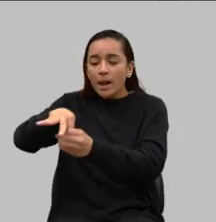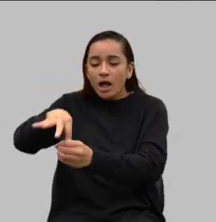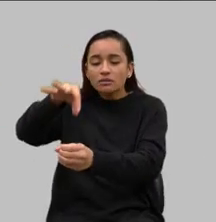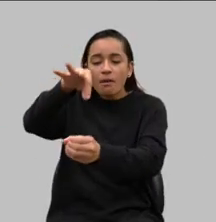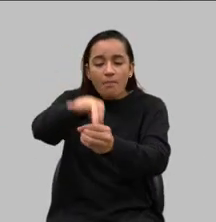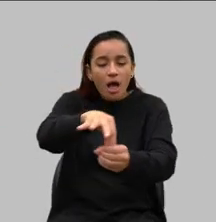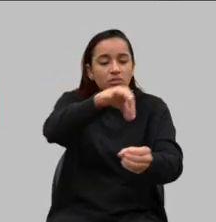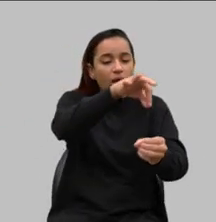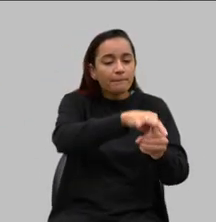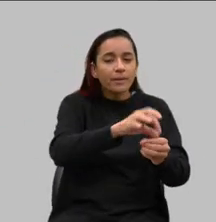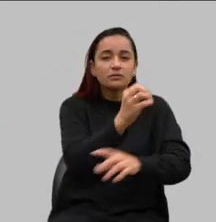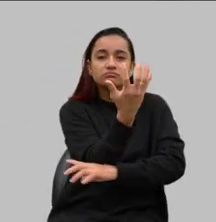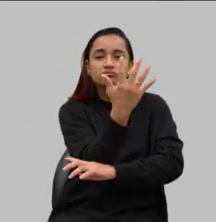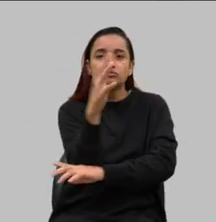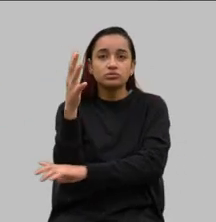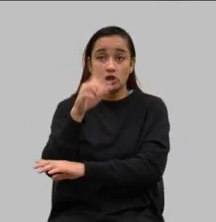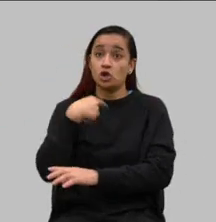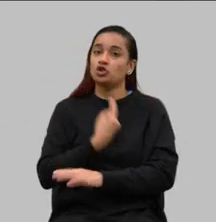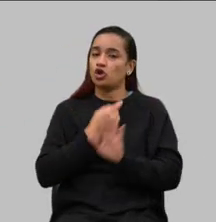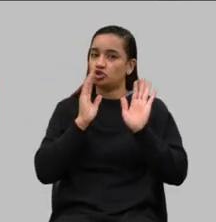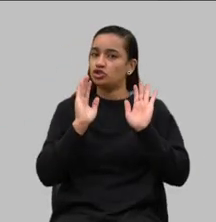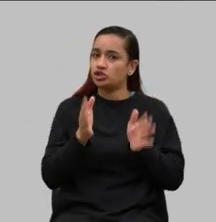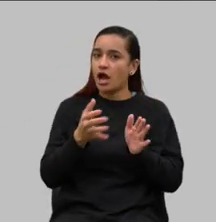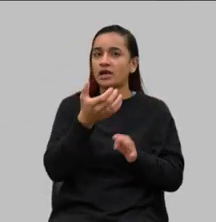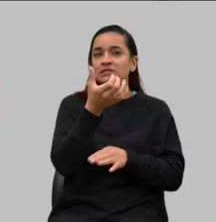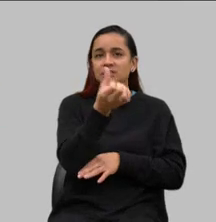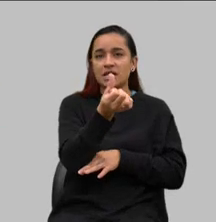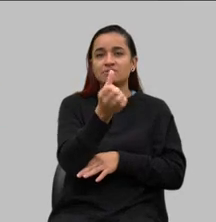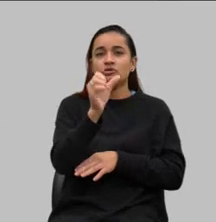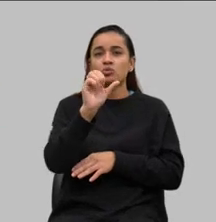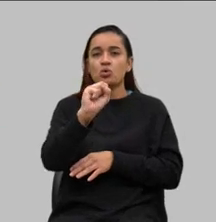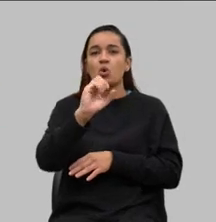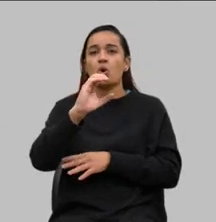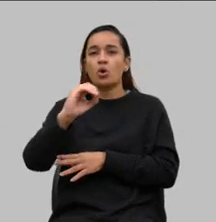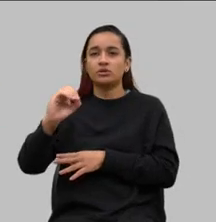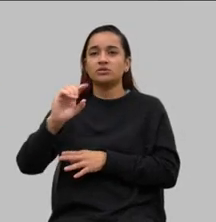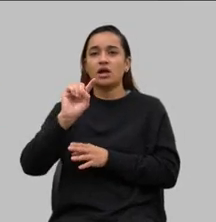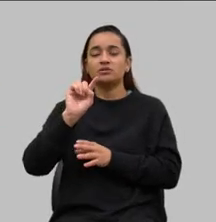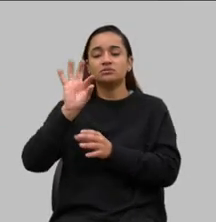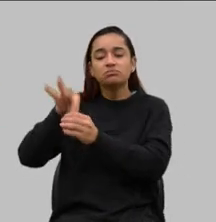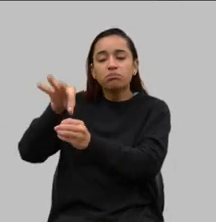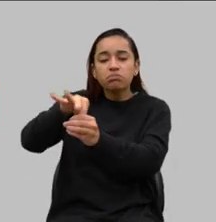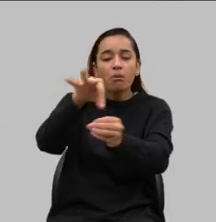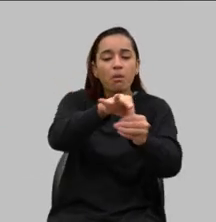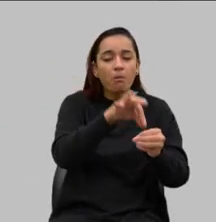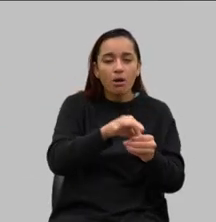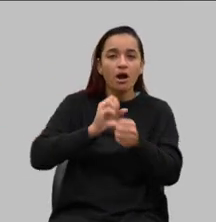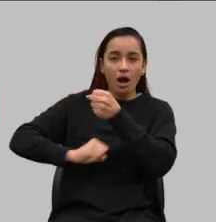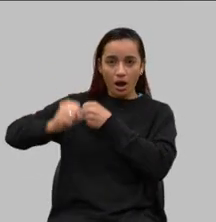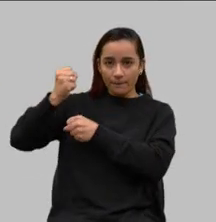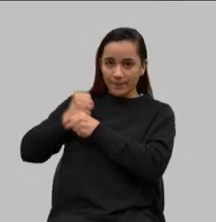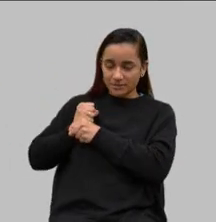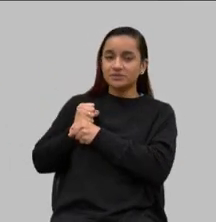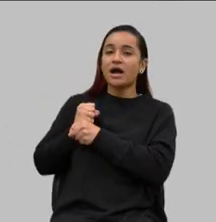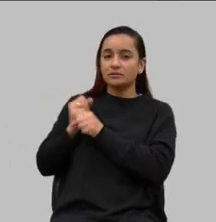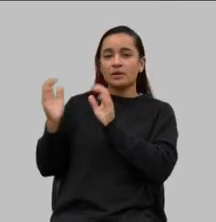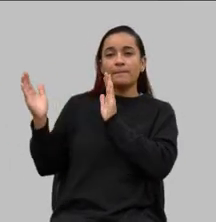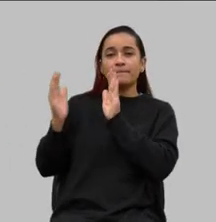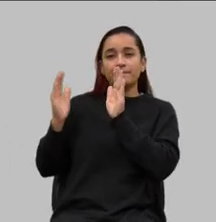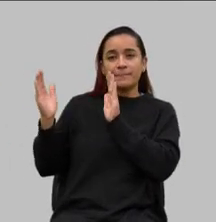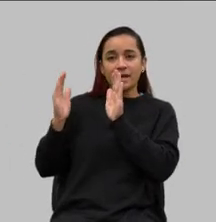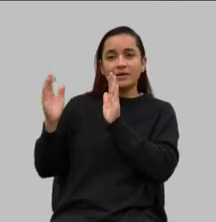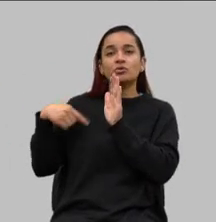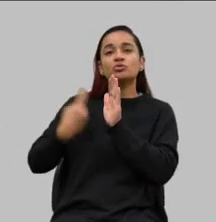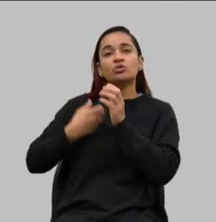então nós plantamos 6800 mudas no ano passado né no período que a gente designa a semana da